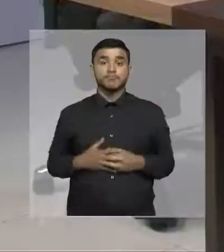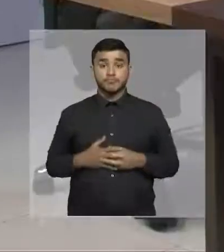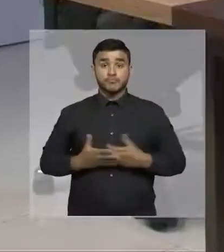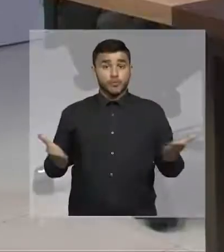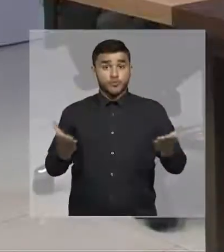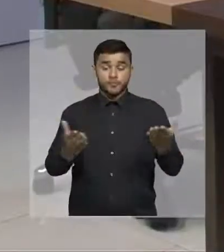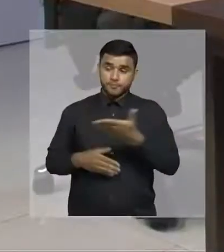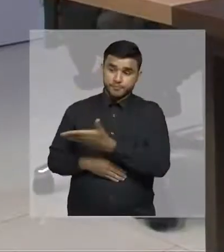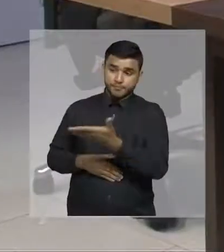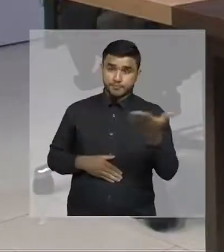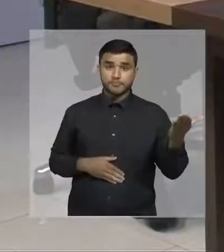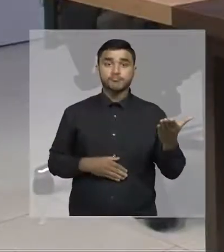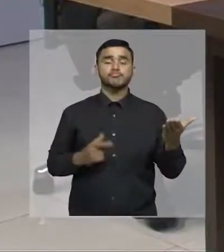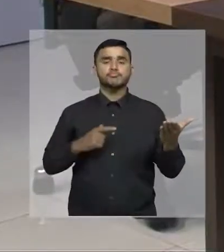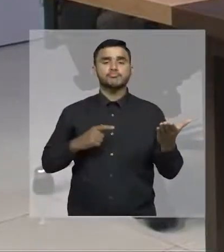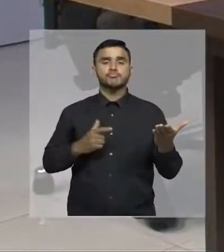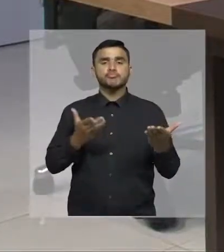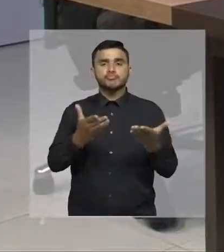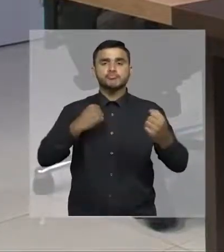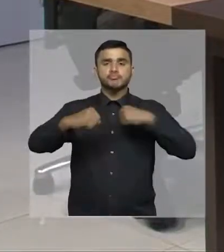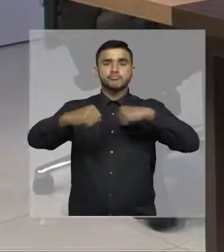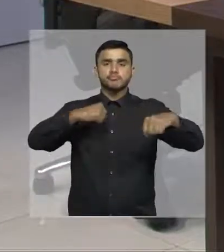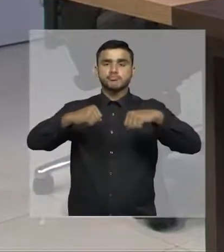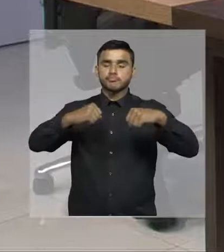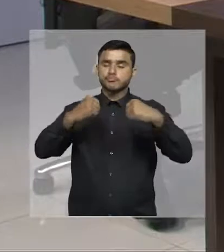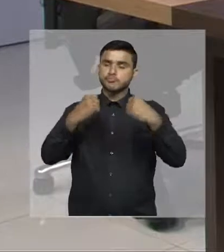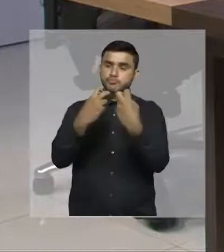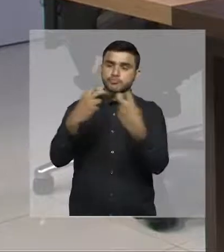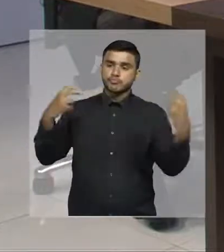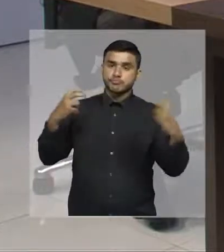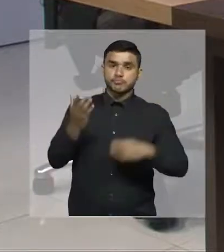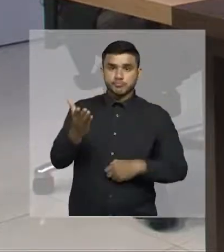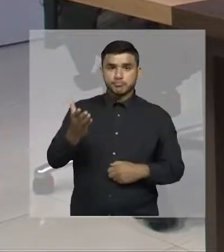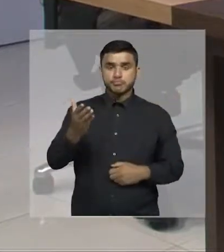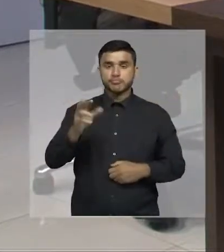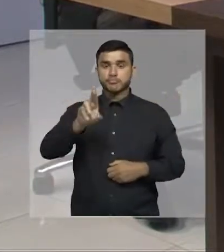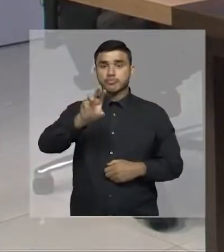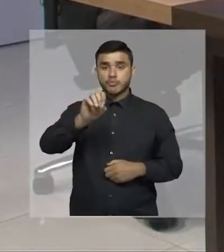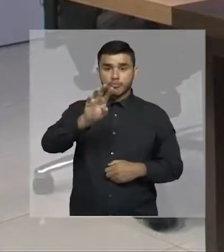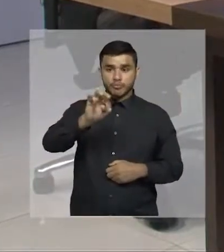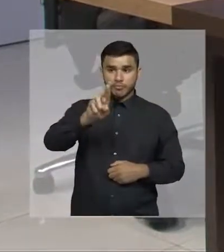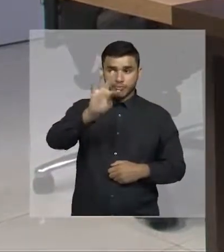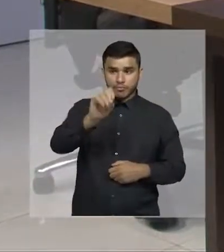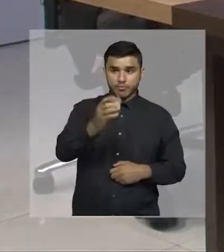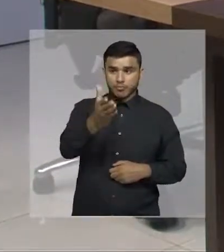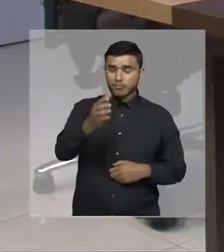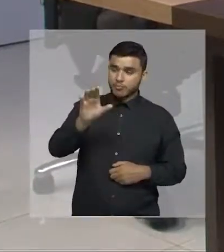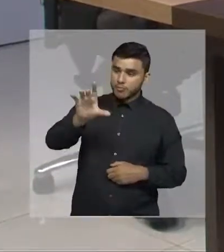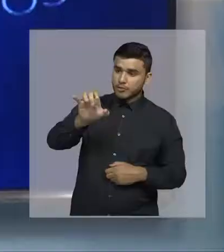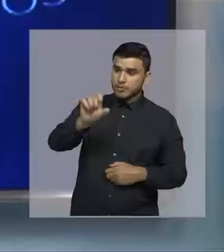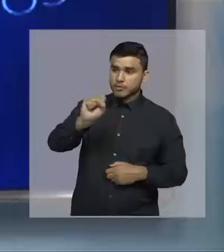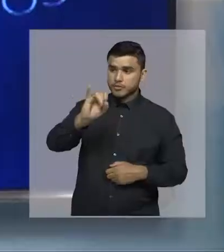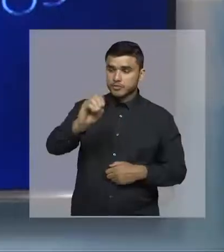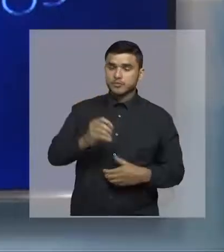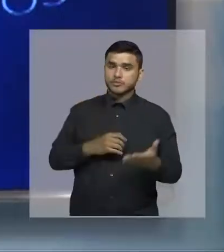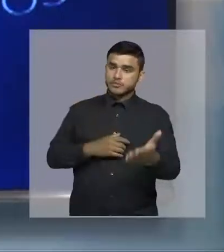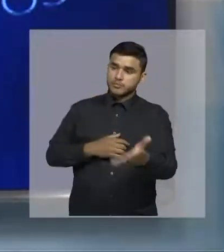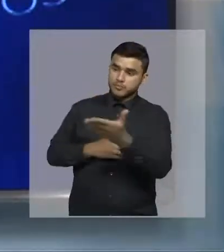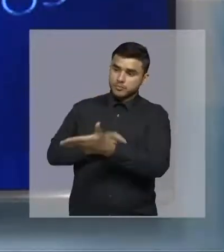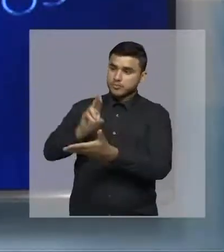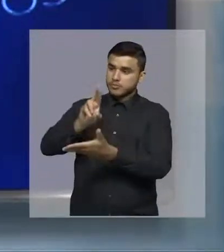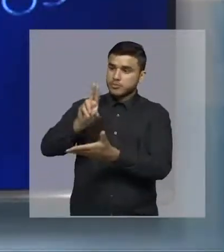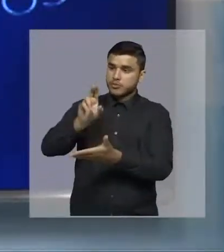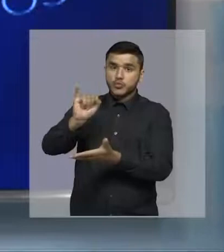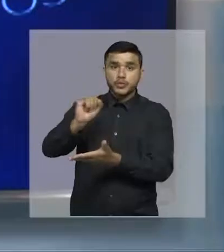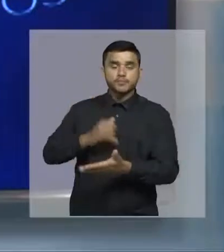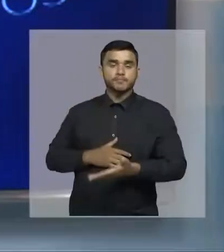as participações dos nossos debatedores, os professores Roberto Martins Rodrigues, Clésio Arruda e Rui Martinho Rodrigues, e